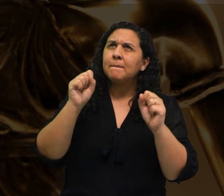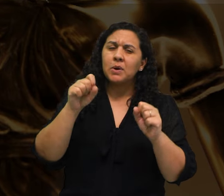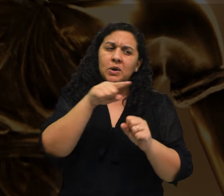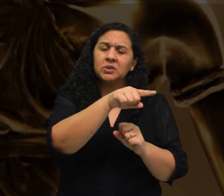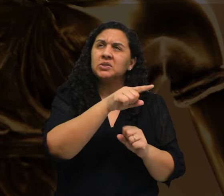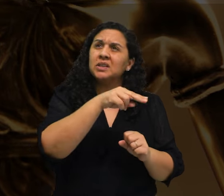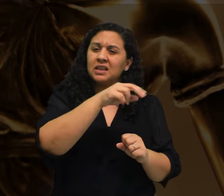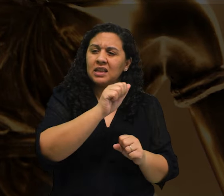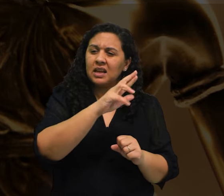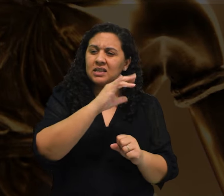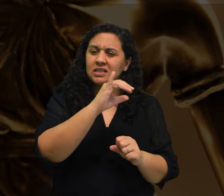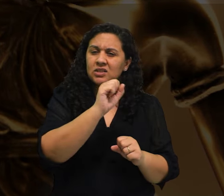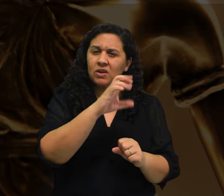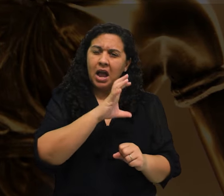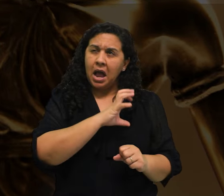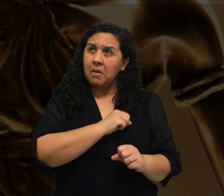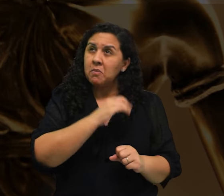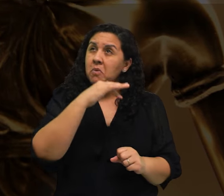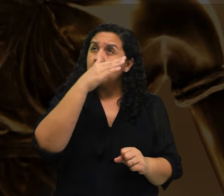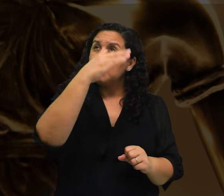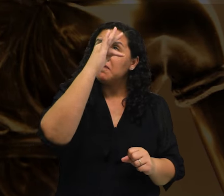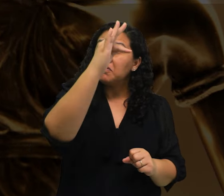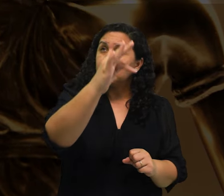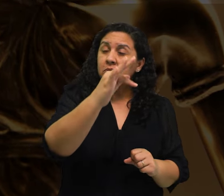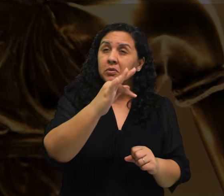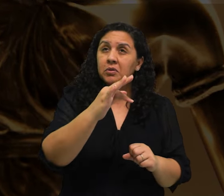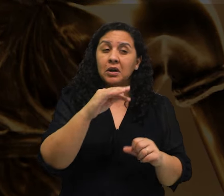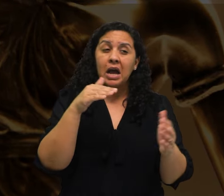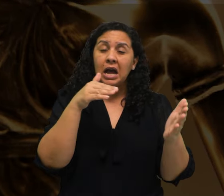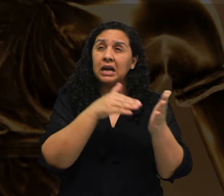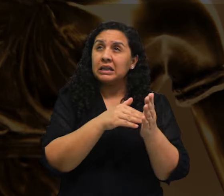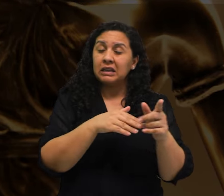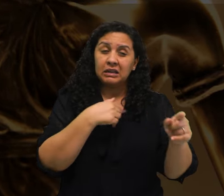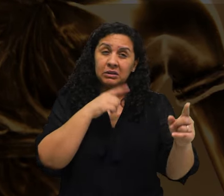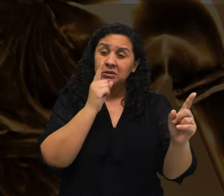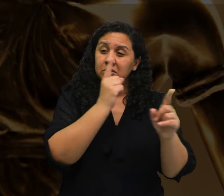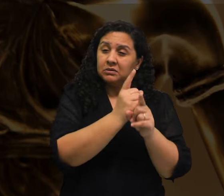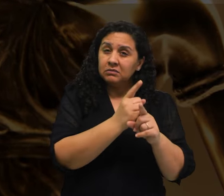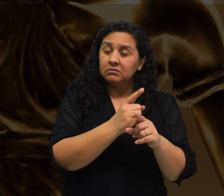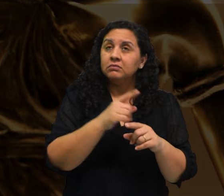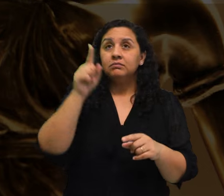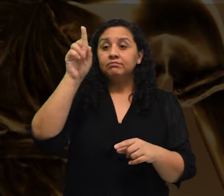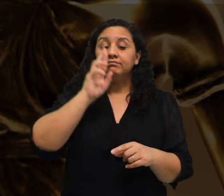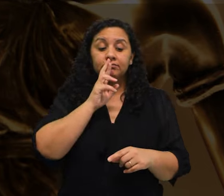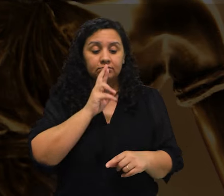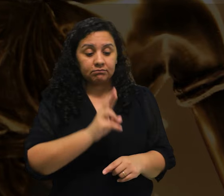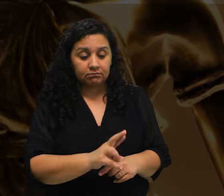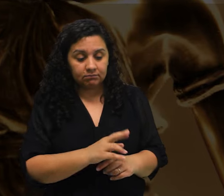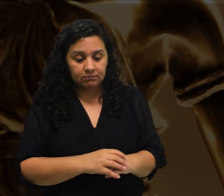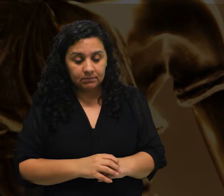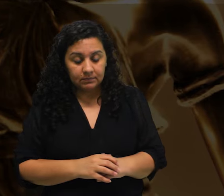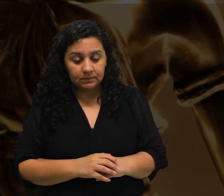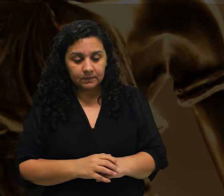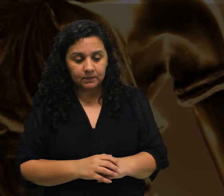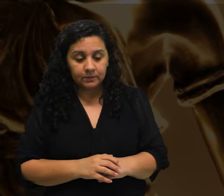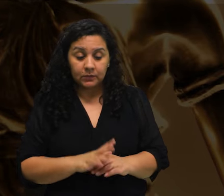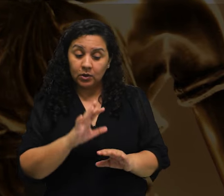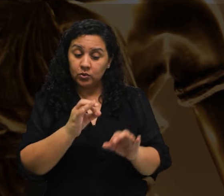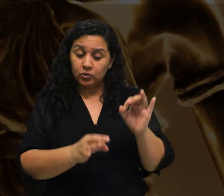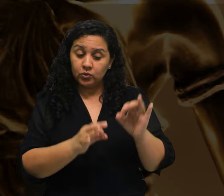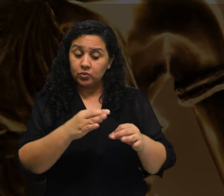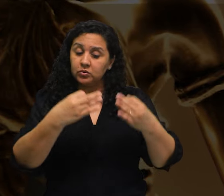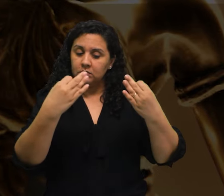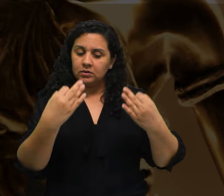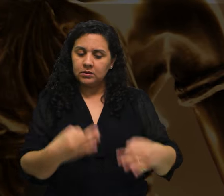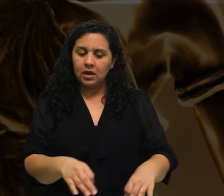possa Narciso amar um dia, de modo que não consiga alcançar a criatura amada. Nêmesis respondeu: